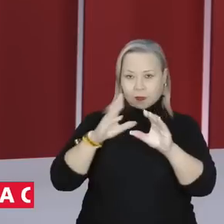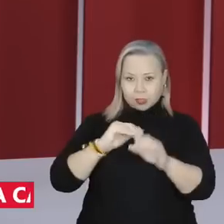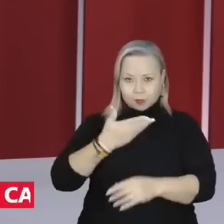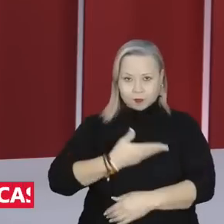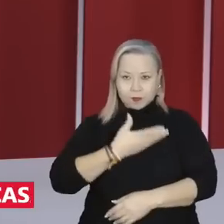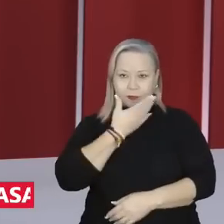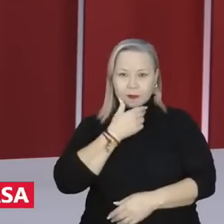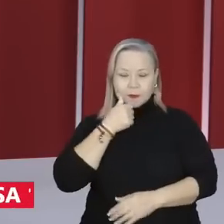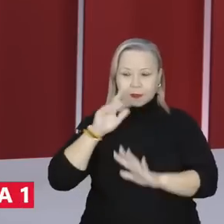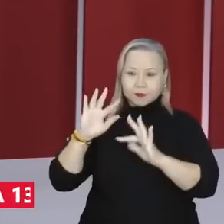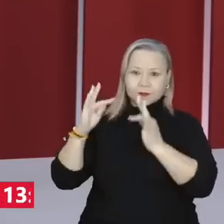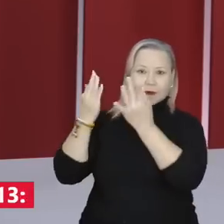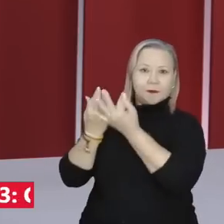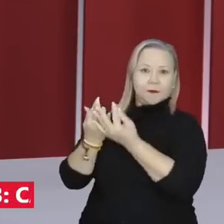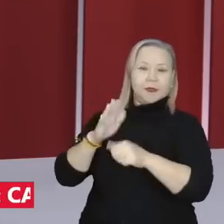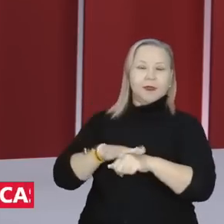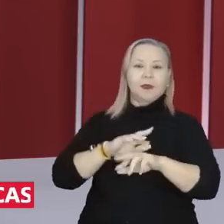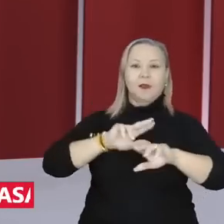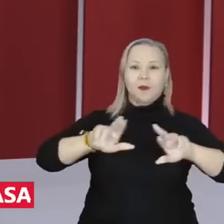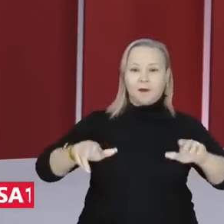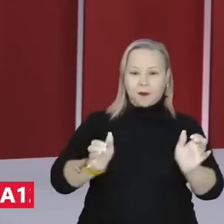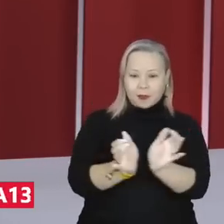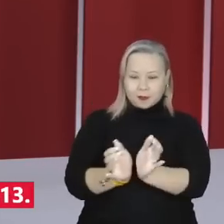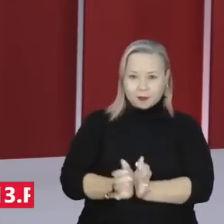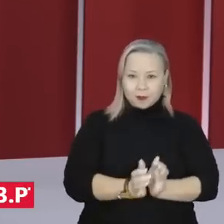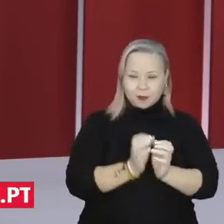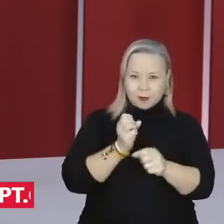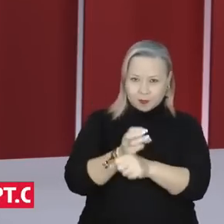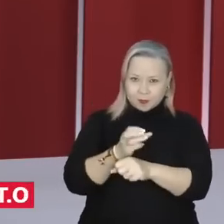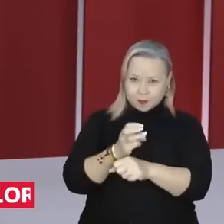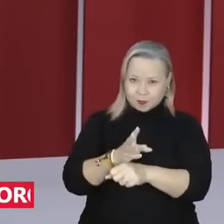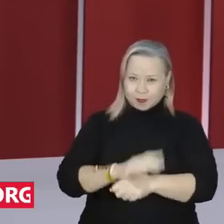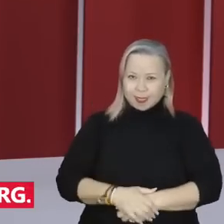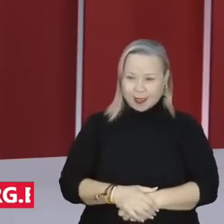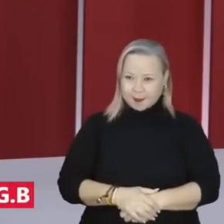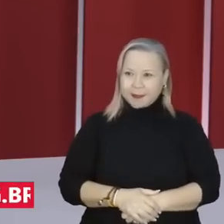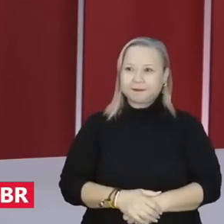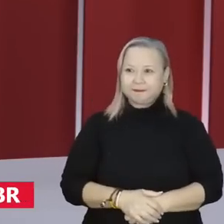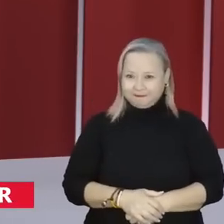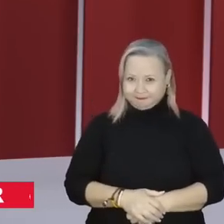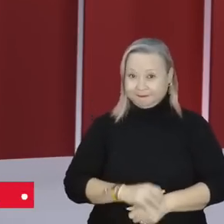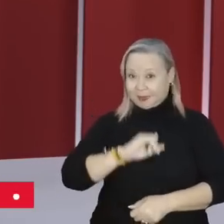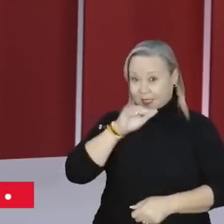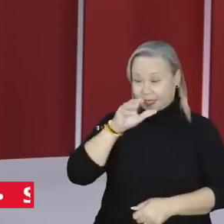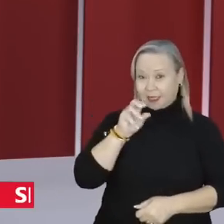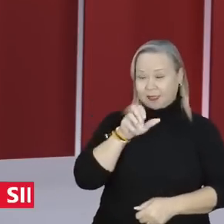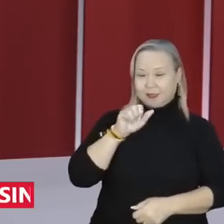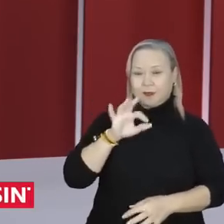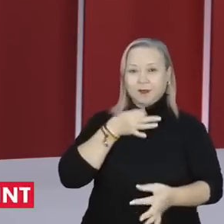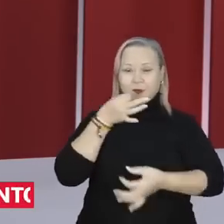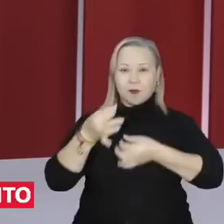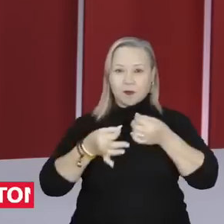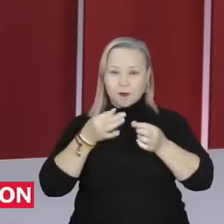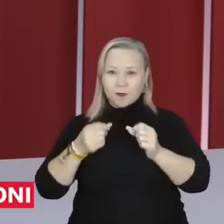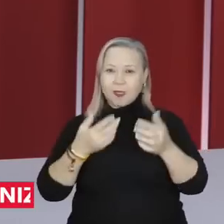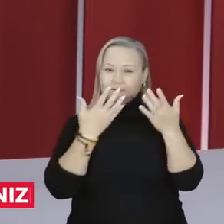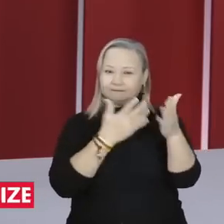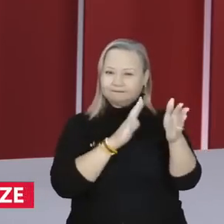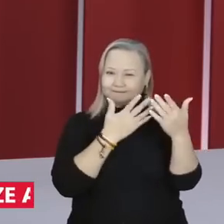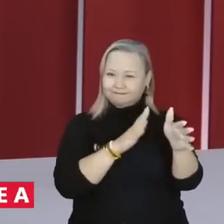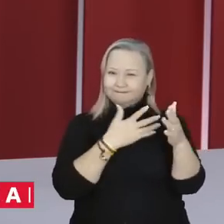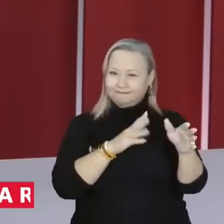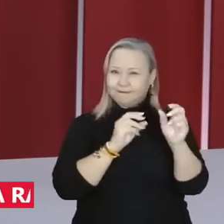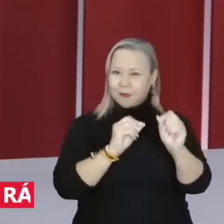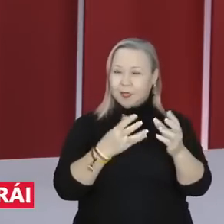amigas, familiares e vários grupos aqui do Zap. Maravilha, aqui ó, a Josi Negreiros comenta que aplaudiu muito